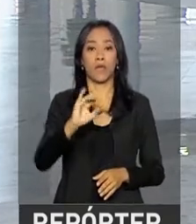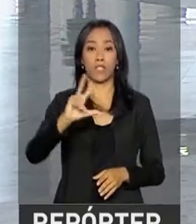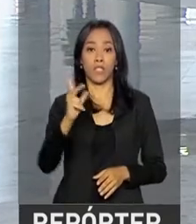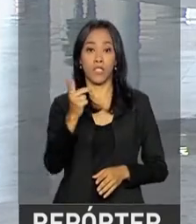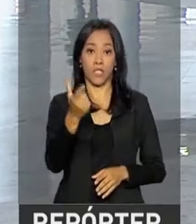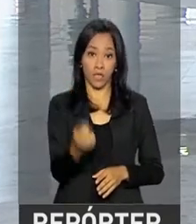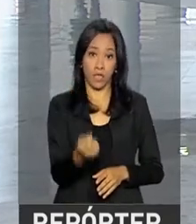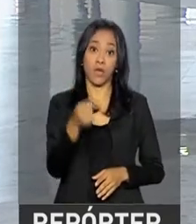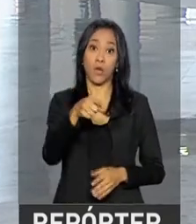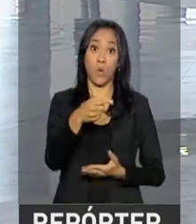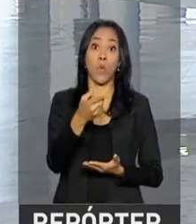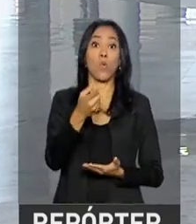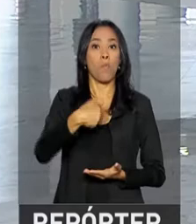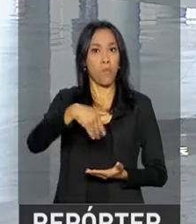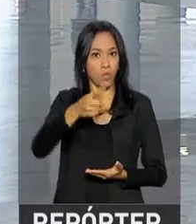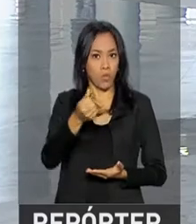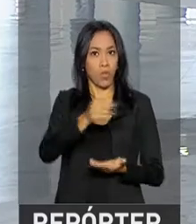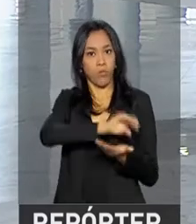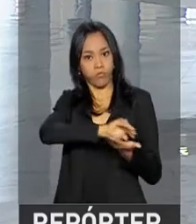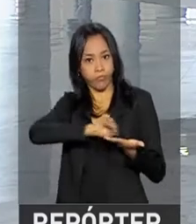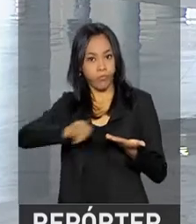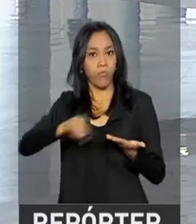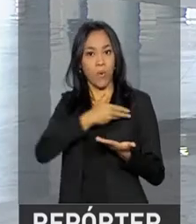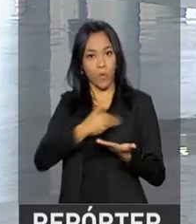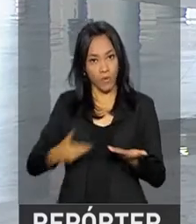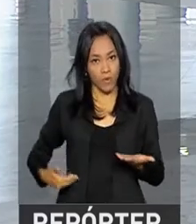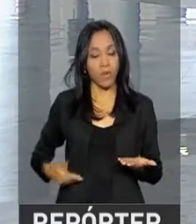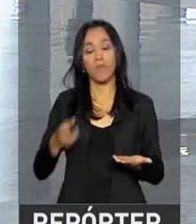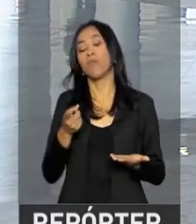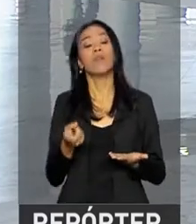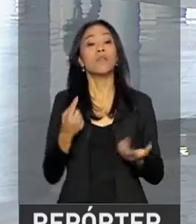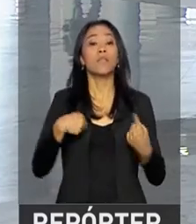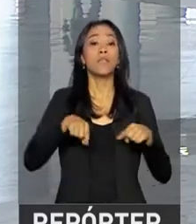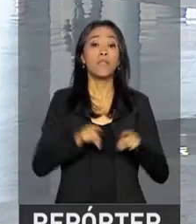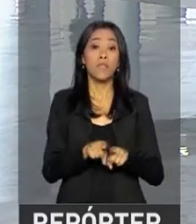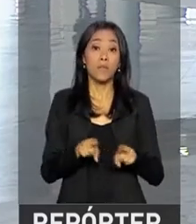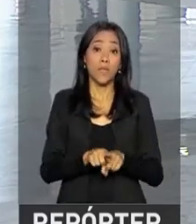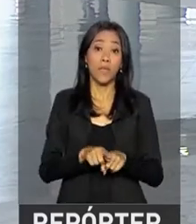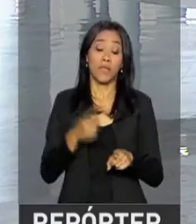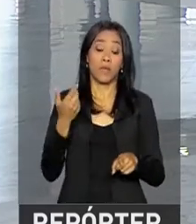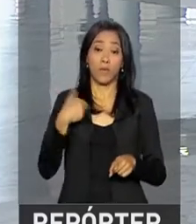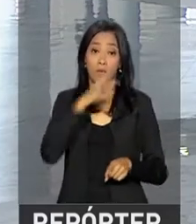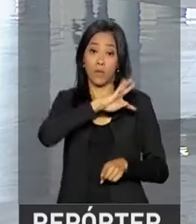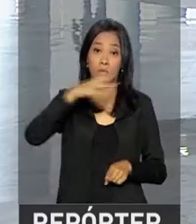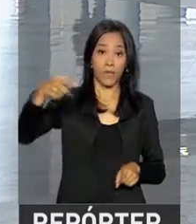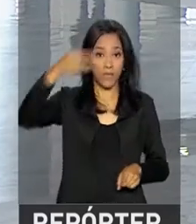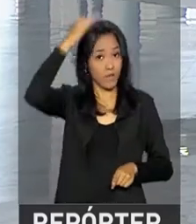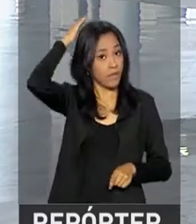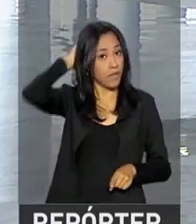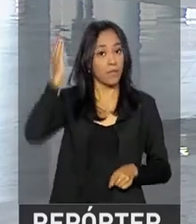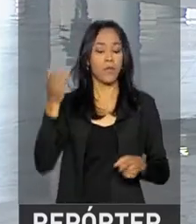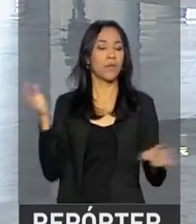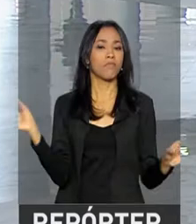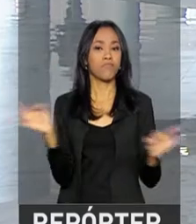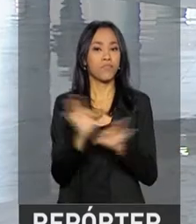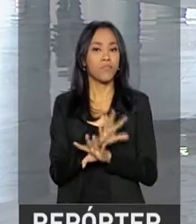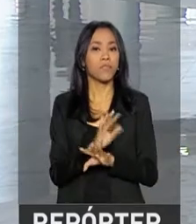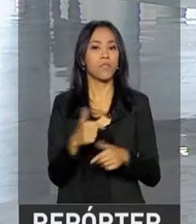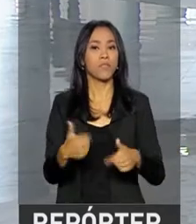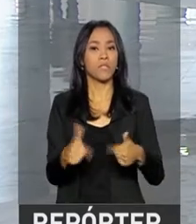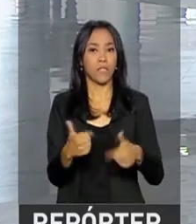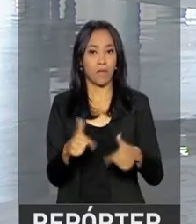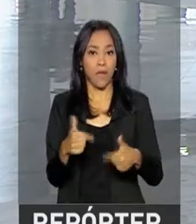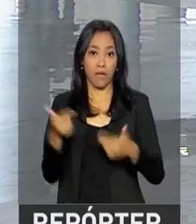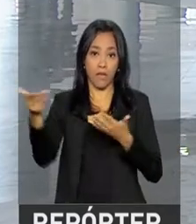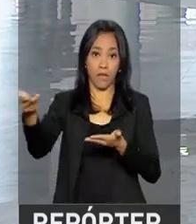petróleo e gás natural produzidos. E o presidente Michel Temer encerra a agenda dele aqui nessa quarta-feira, recebendo o comandante